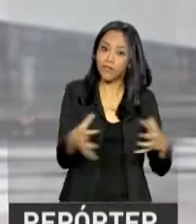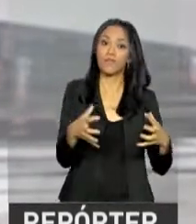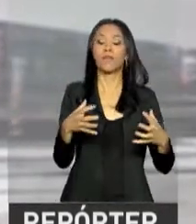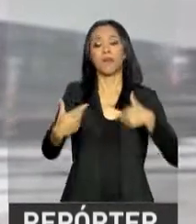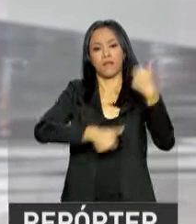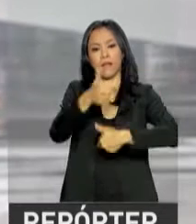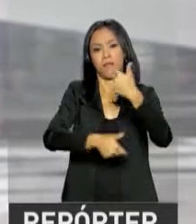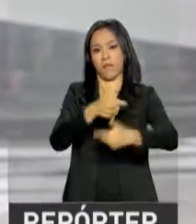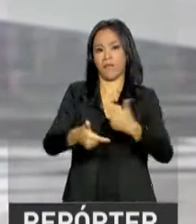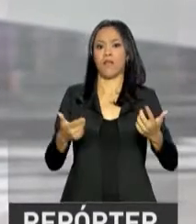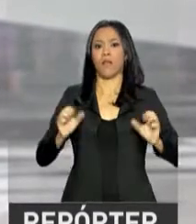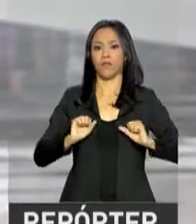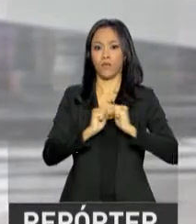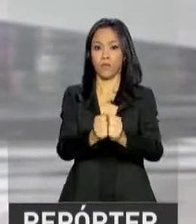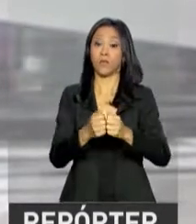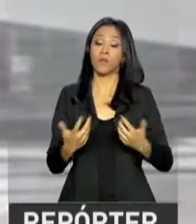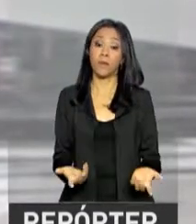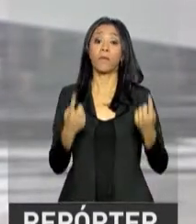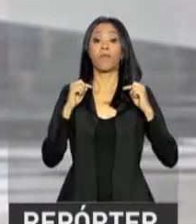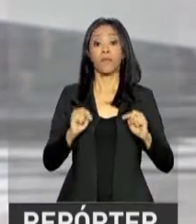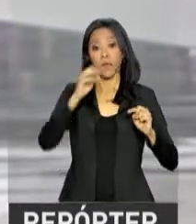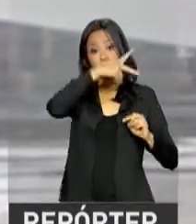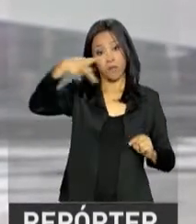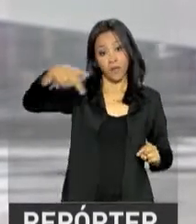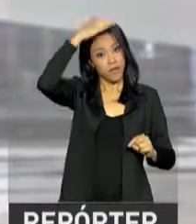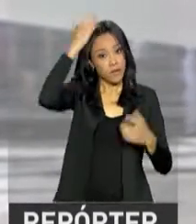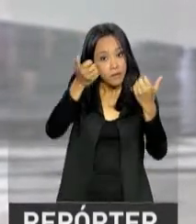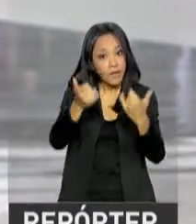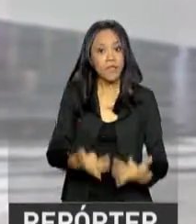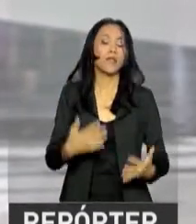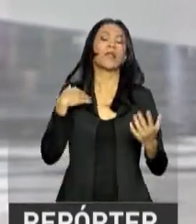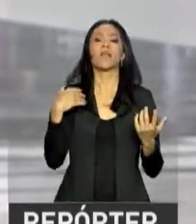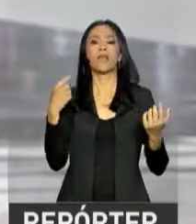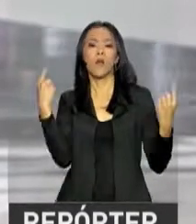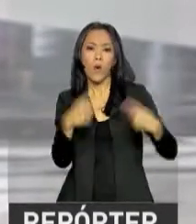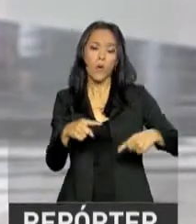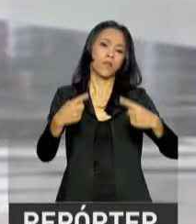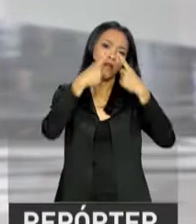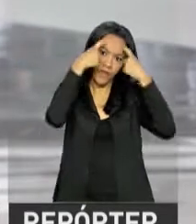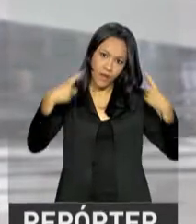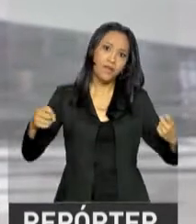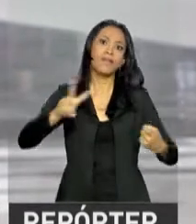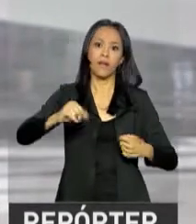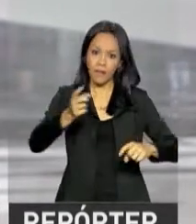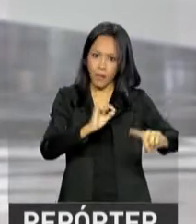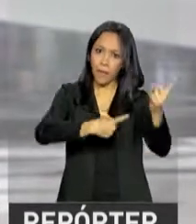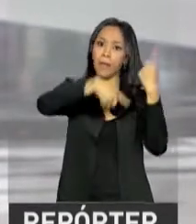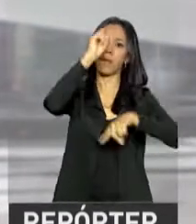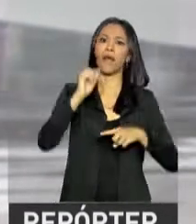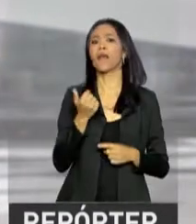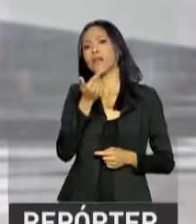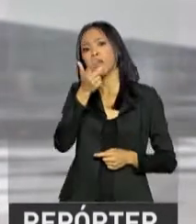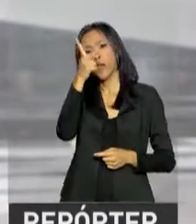nacionalmente o presidente diz acreditar que o combate à violência será tão exitoso quanto os avanços obtidos em